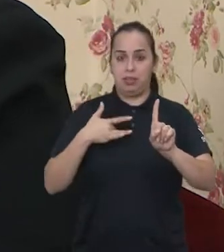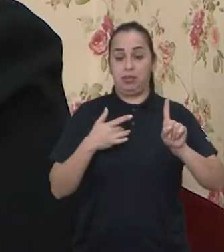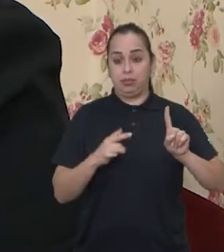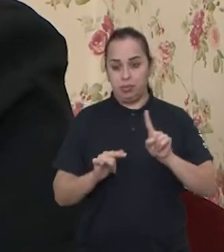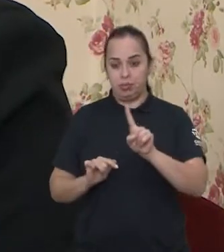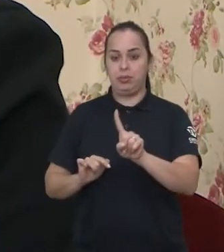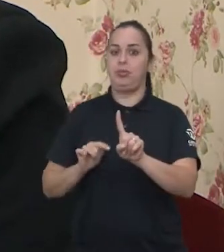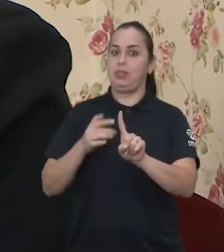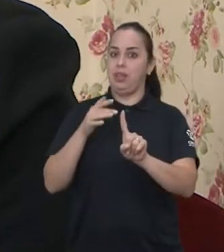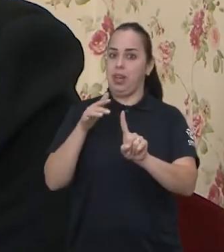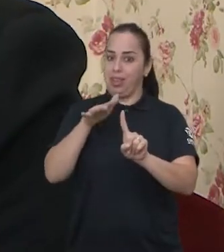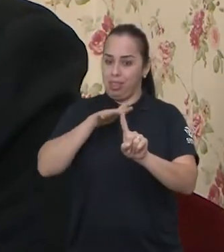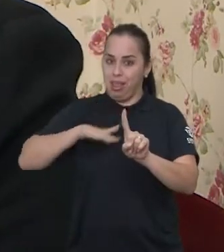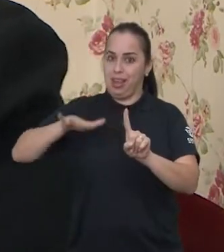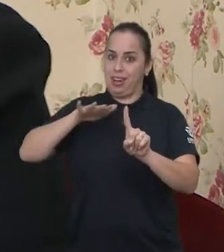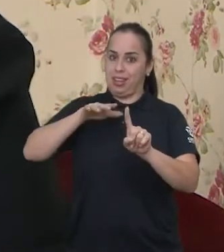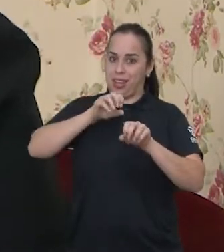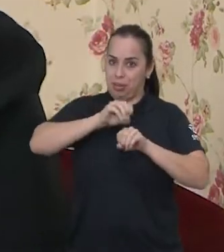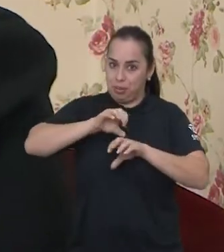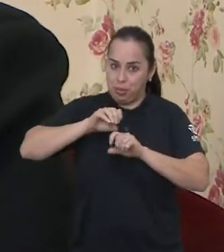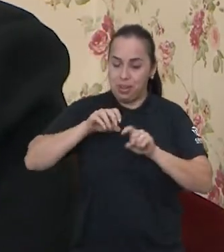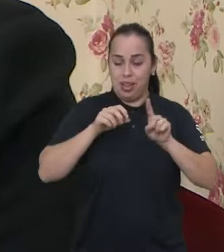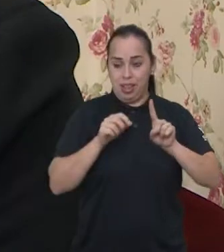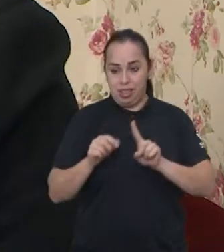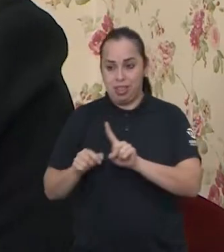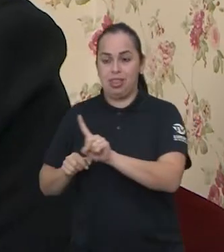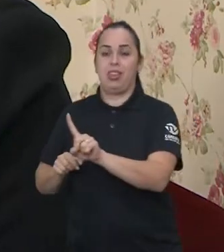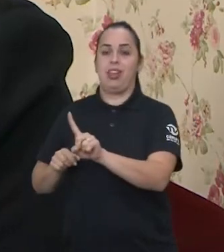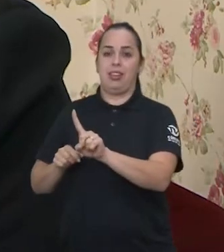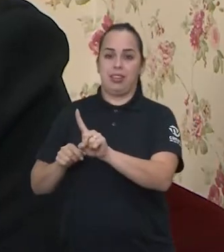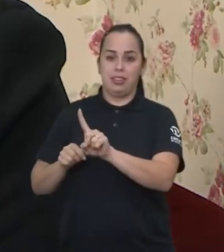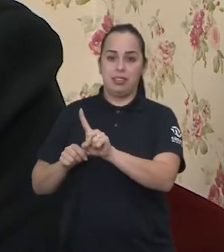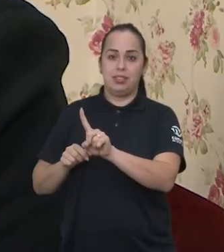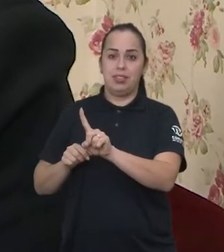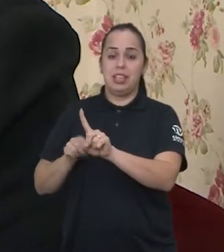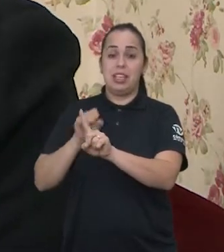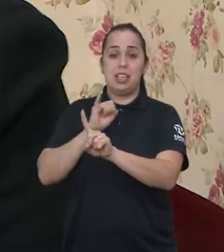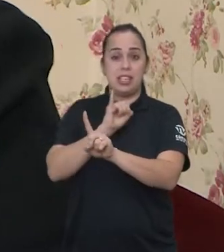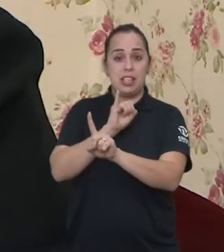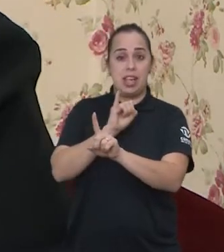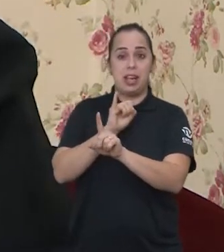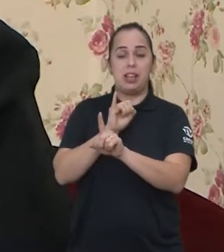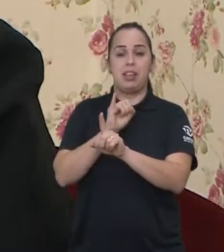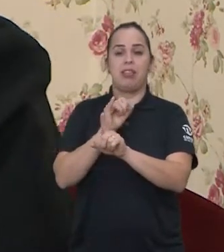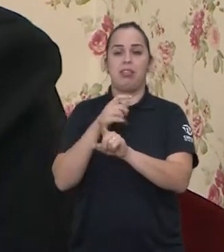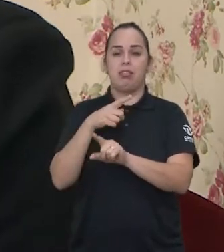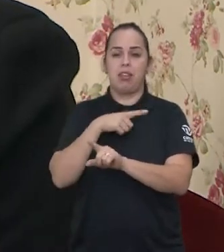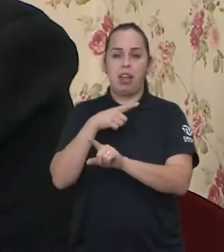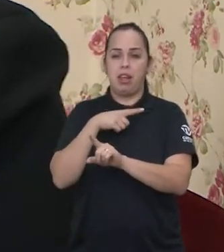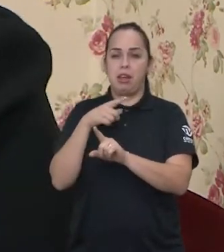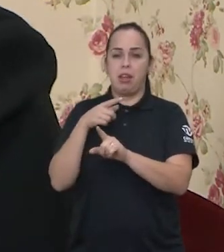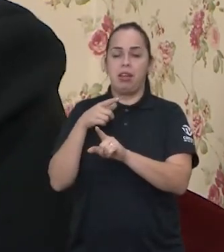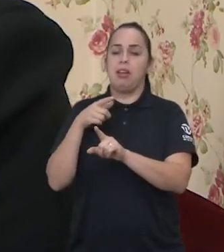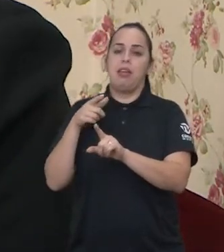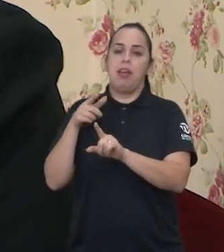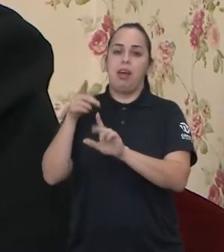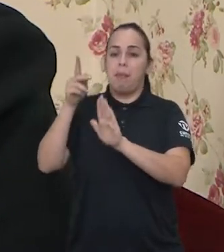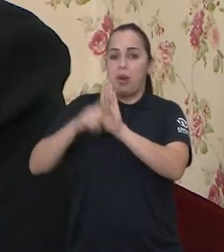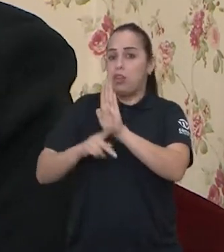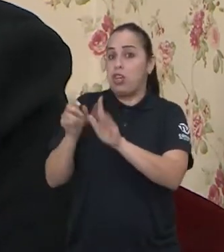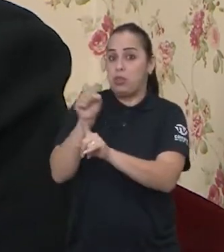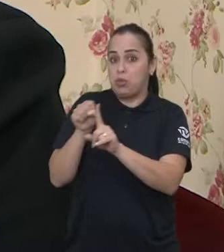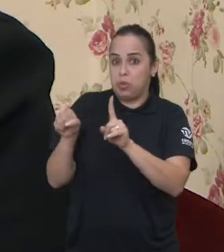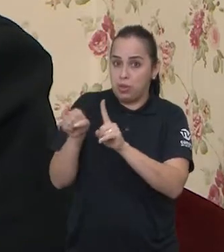pela saúde passa pela educação pela secretaria de educação né ela se ela está inserida em